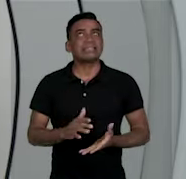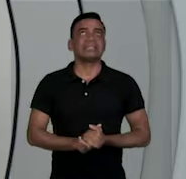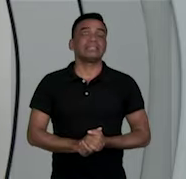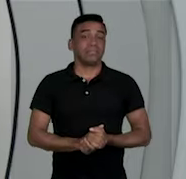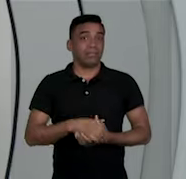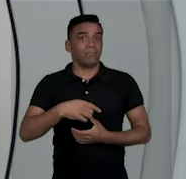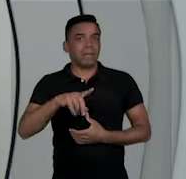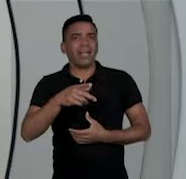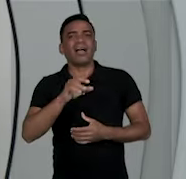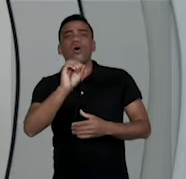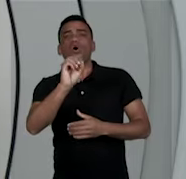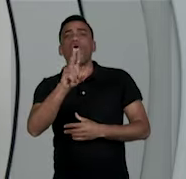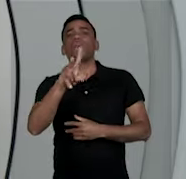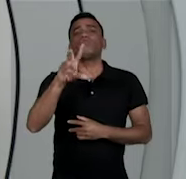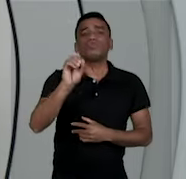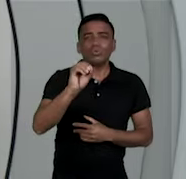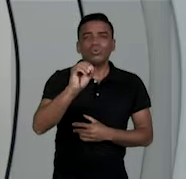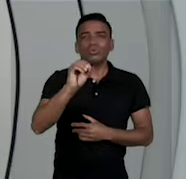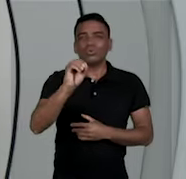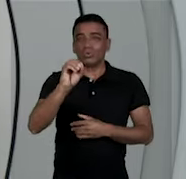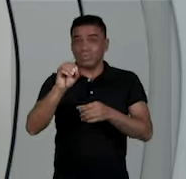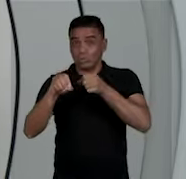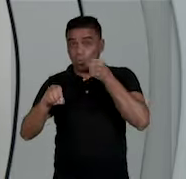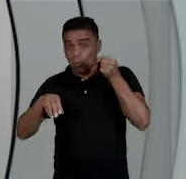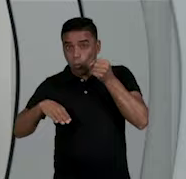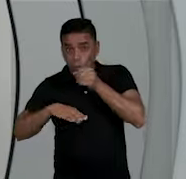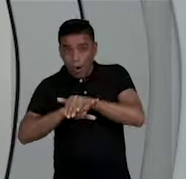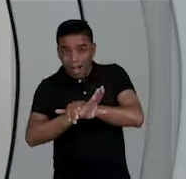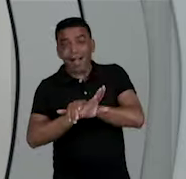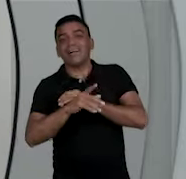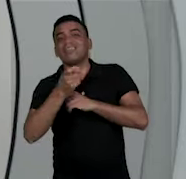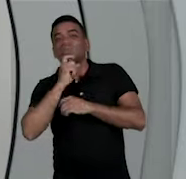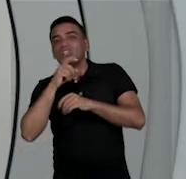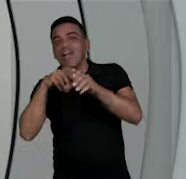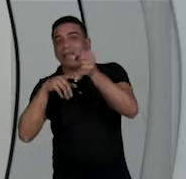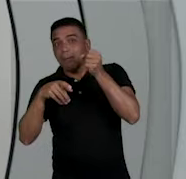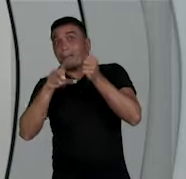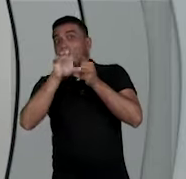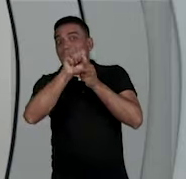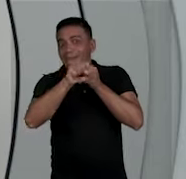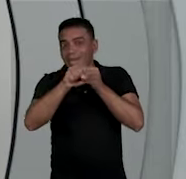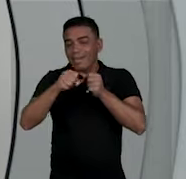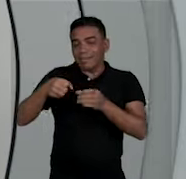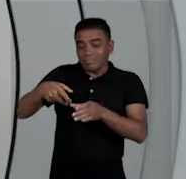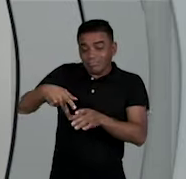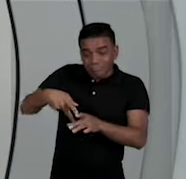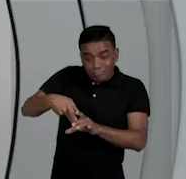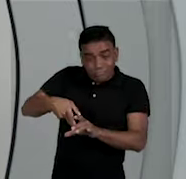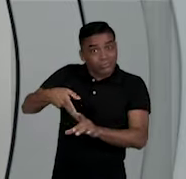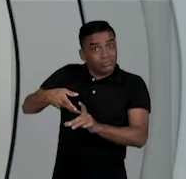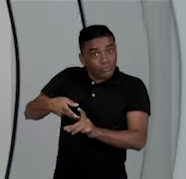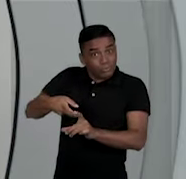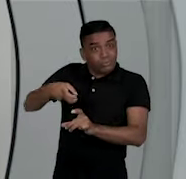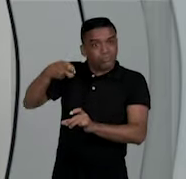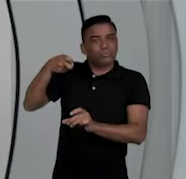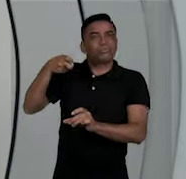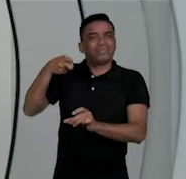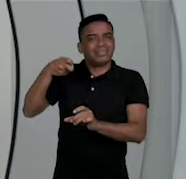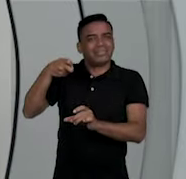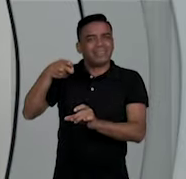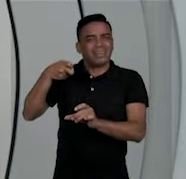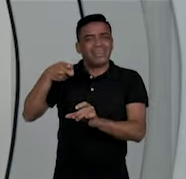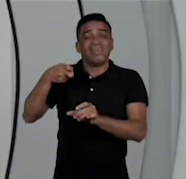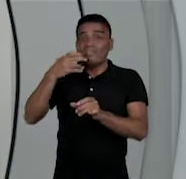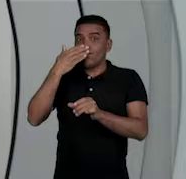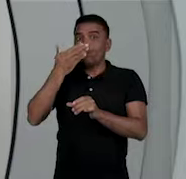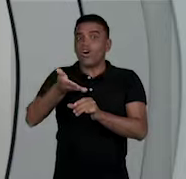necessariamente teria que ter uma fertilização, porque a gente vai pegar esse óvulo e aí a gente vai ter que fertilizar ele, né, fazer esse processo